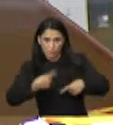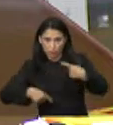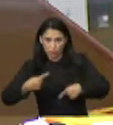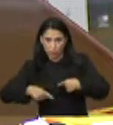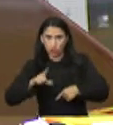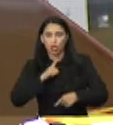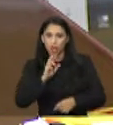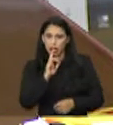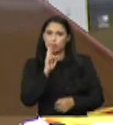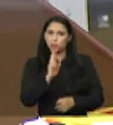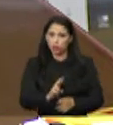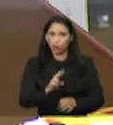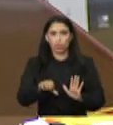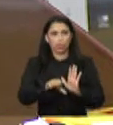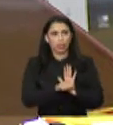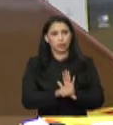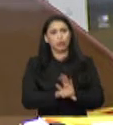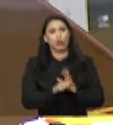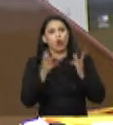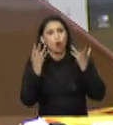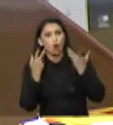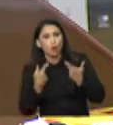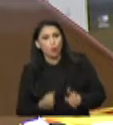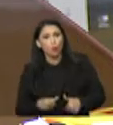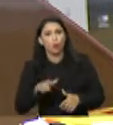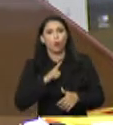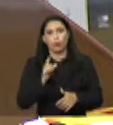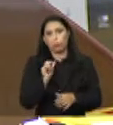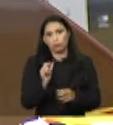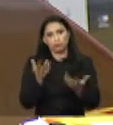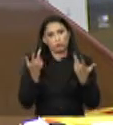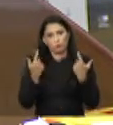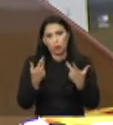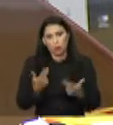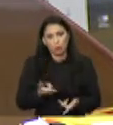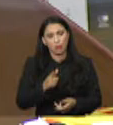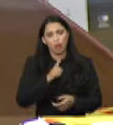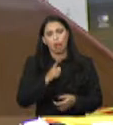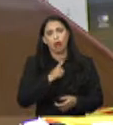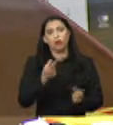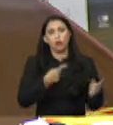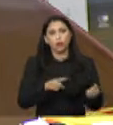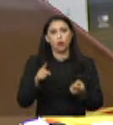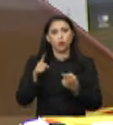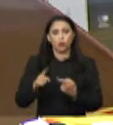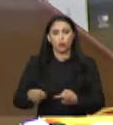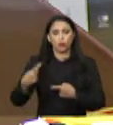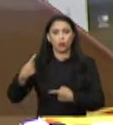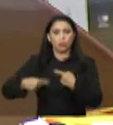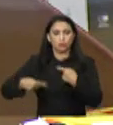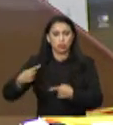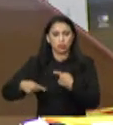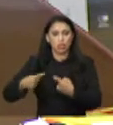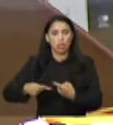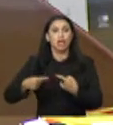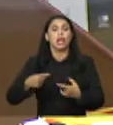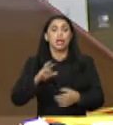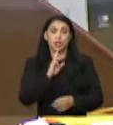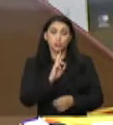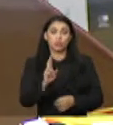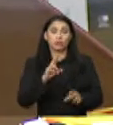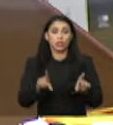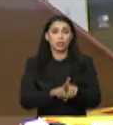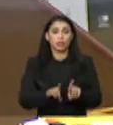respondem por crime comum bom de responsabilidade perante o Supremo Tribunal Federal entende que tais a gente deve responder a processo assemelhado